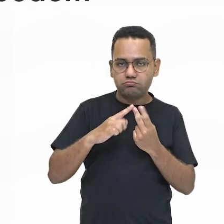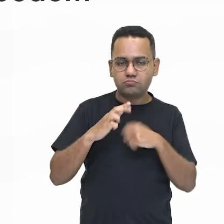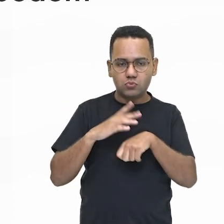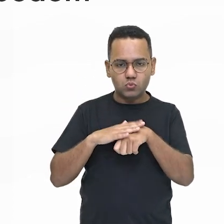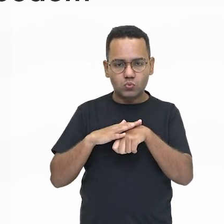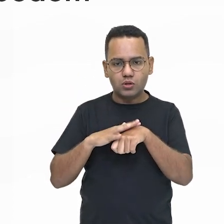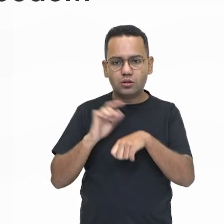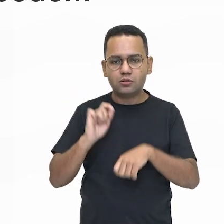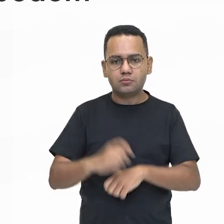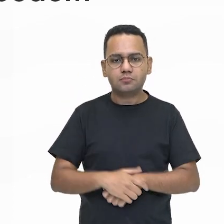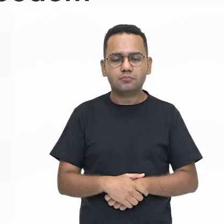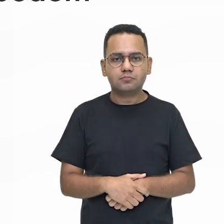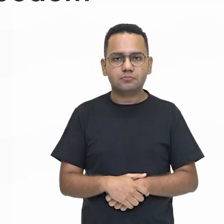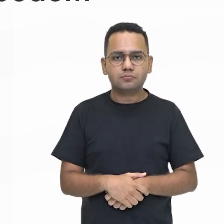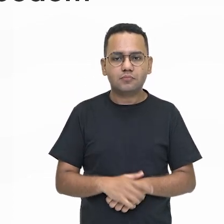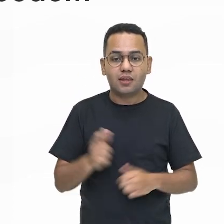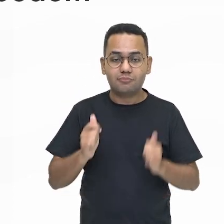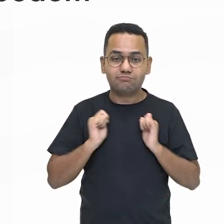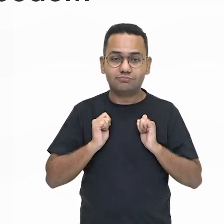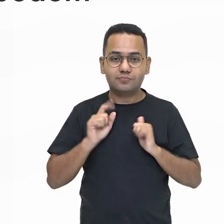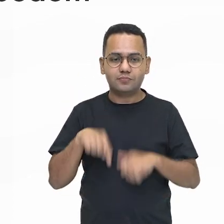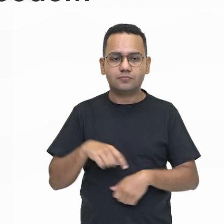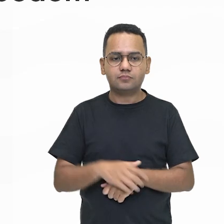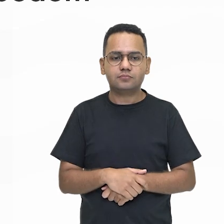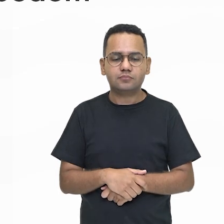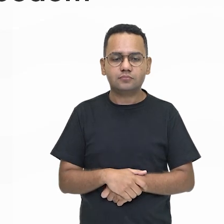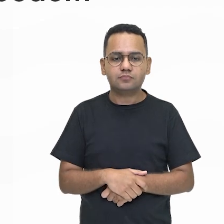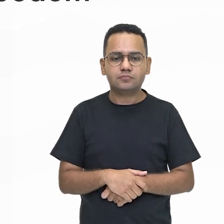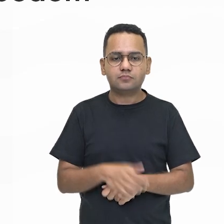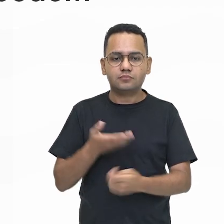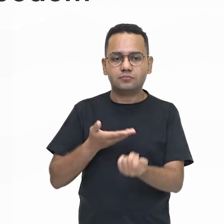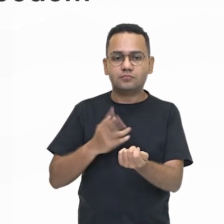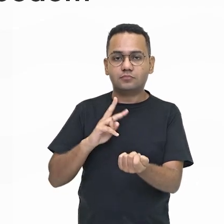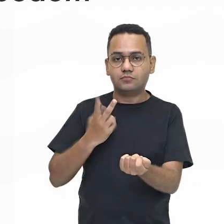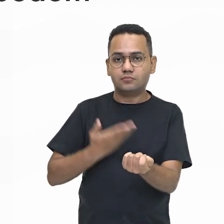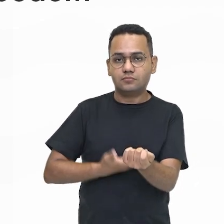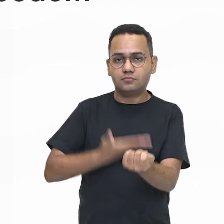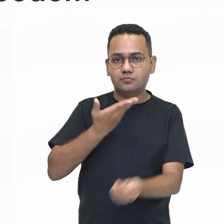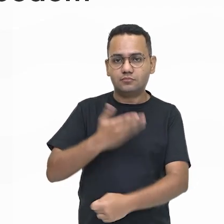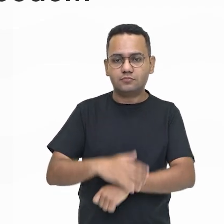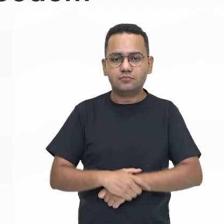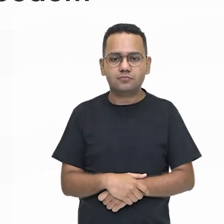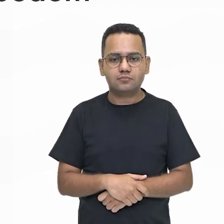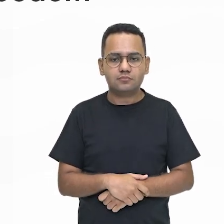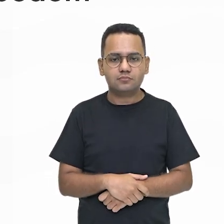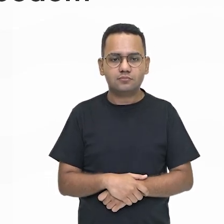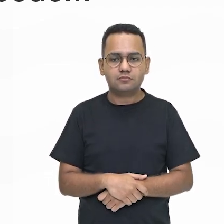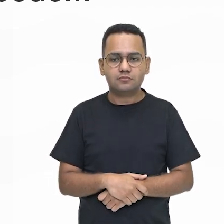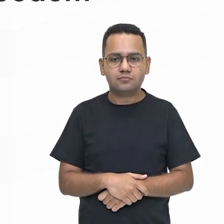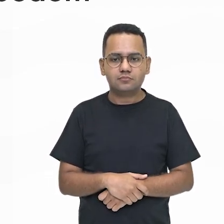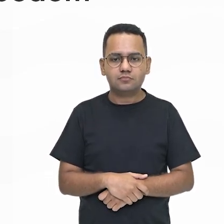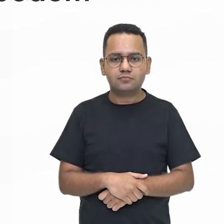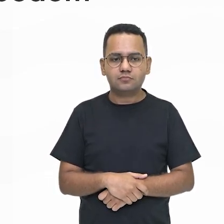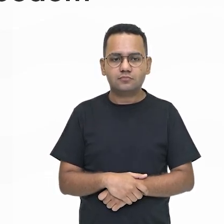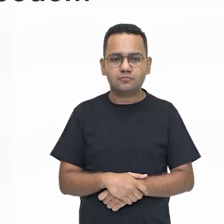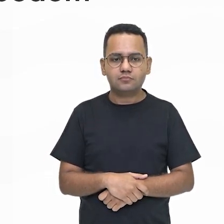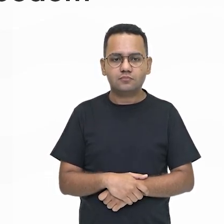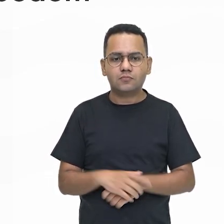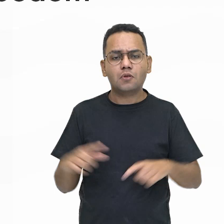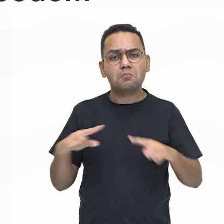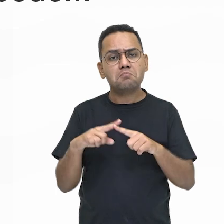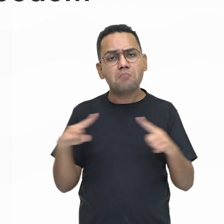com o sedentarismo é a hipertensão arterial sistêmica, o RAS. A